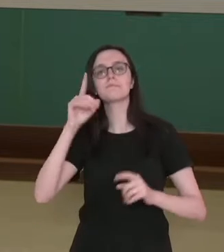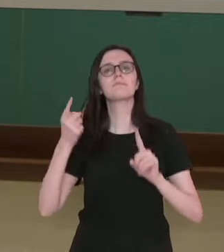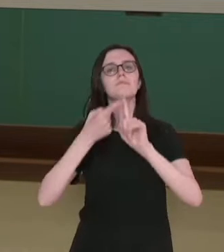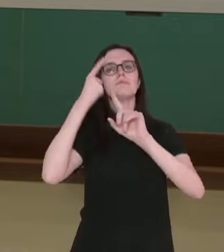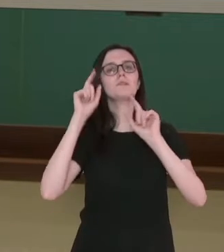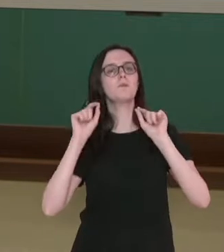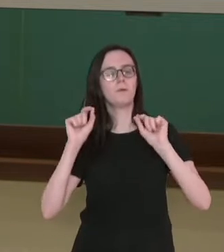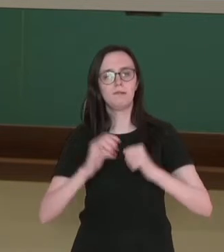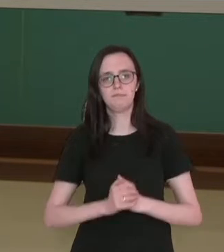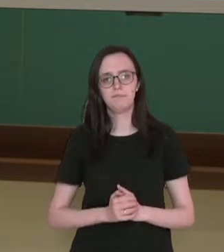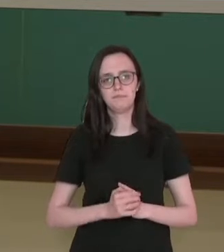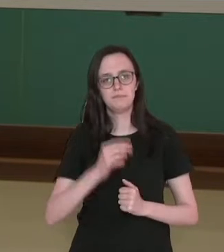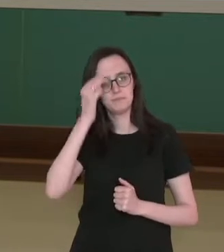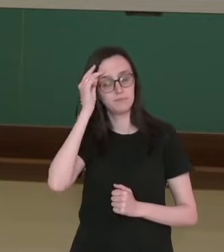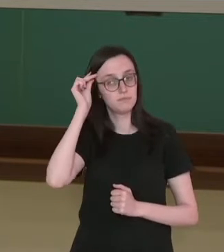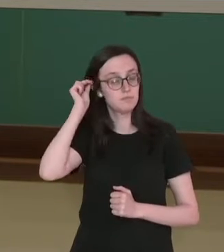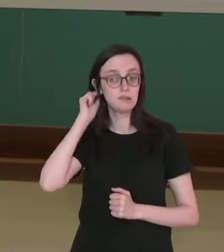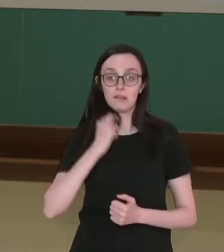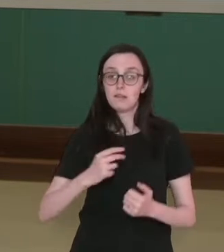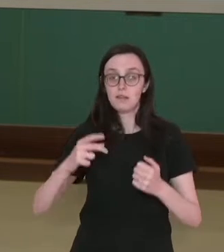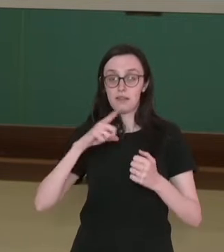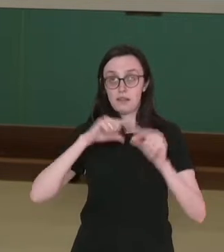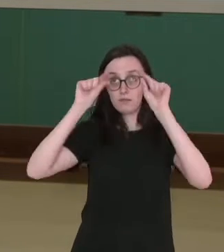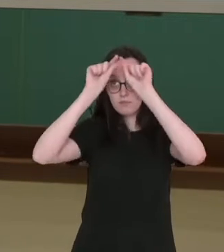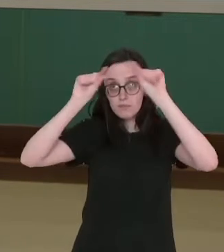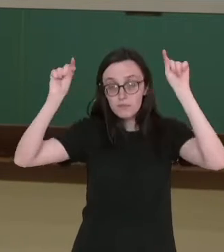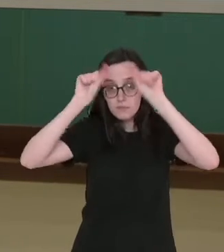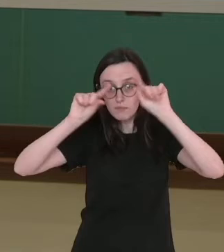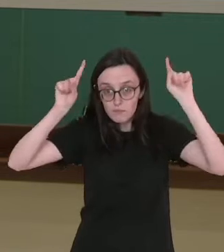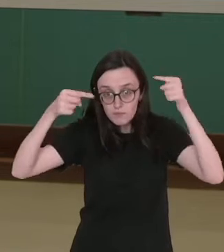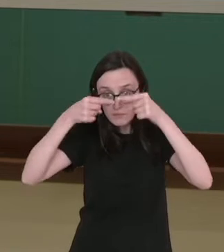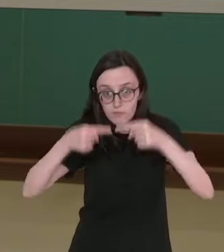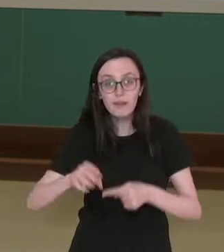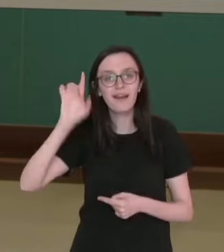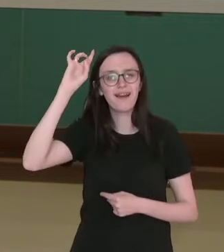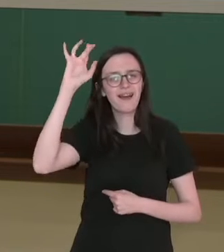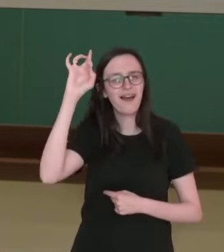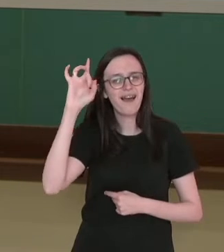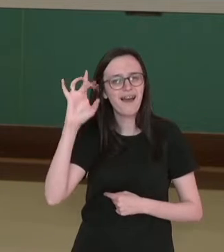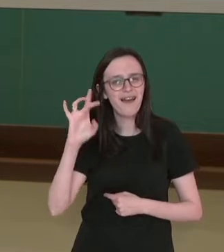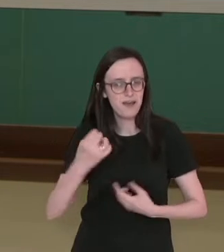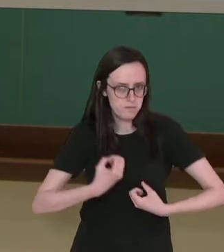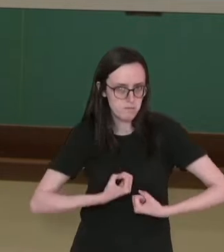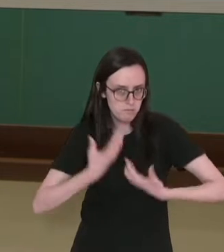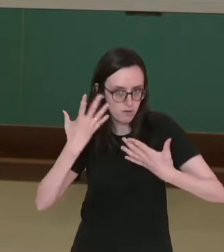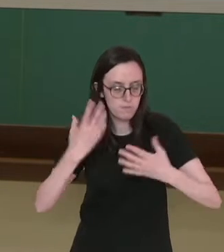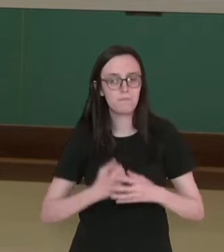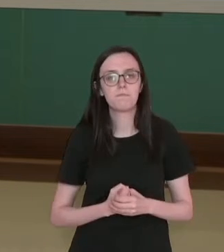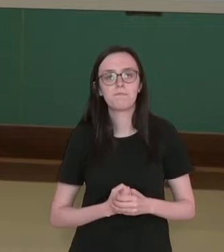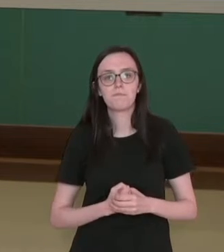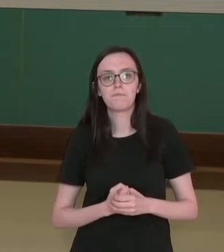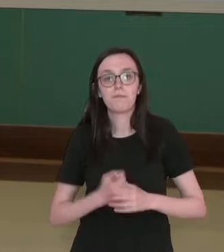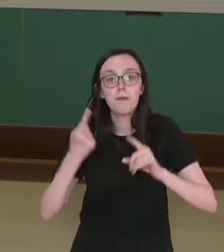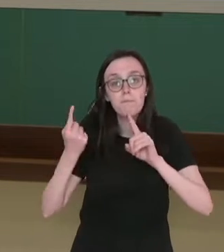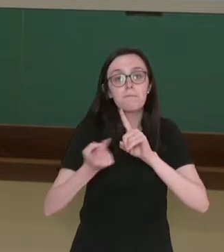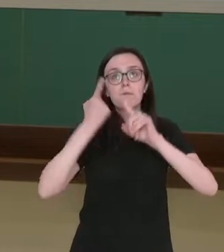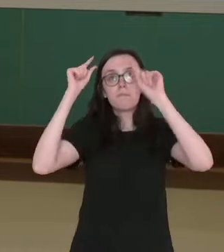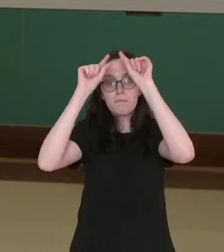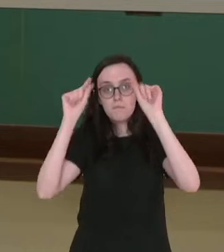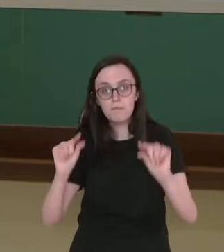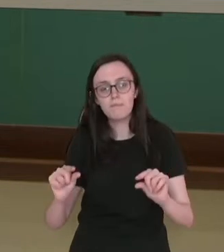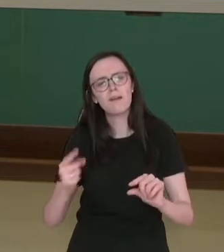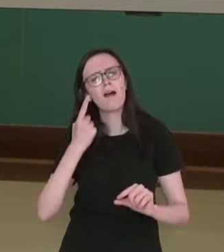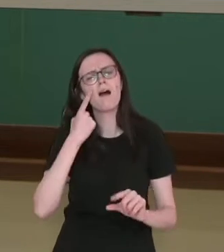Primeiro, os versos correspondem a cada linha do poema. Primeiro verso, seja